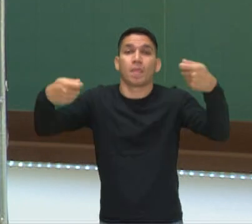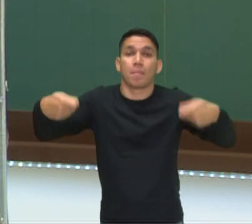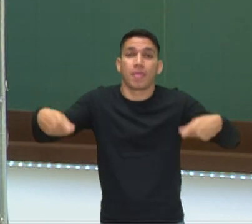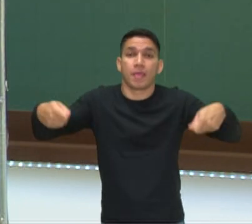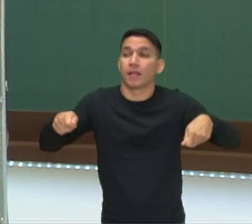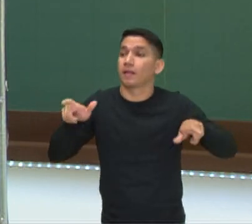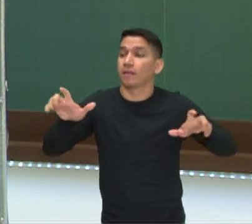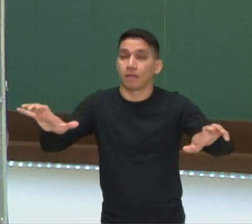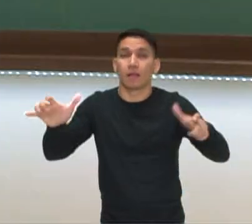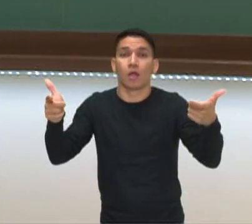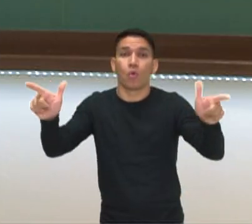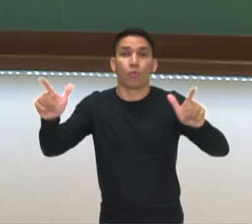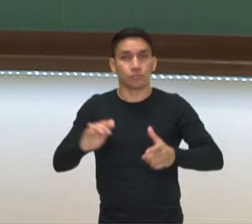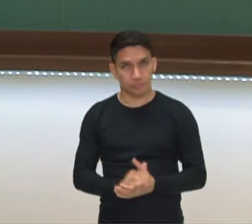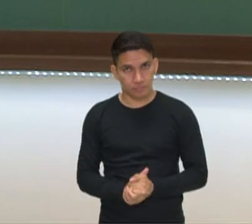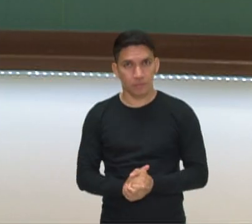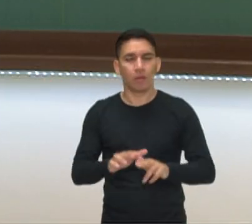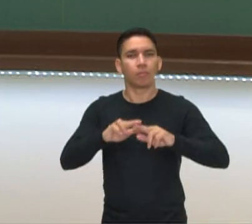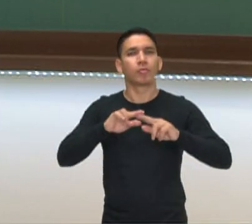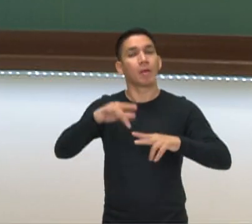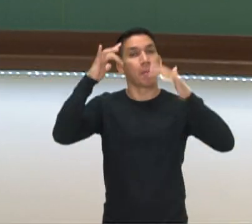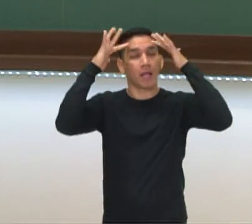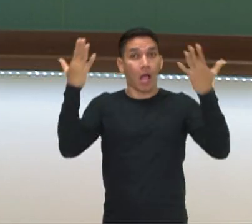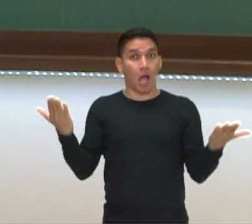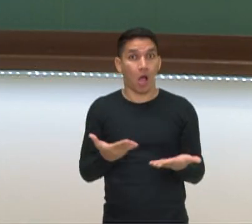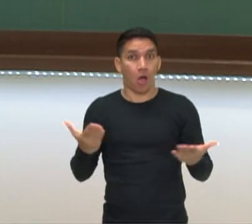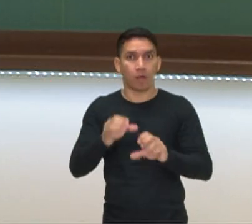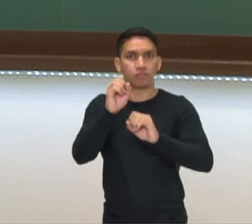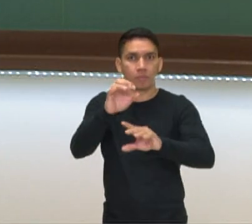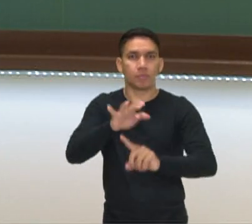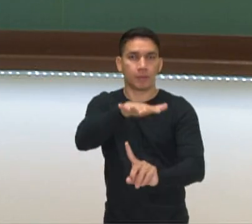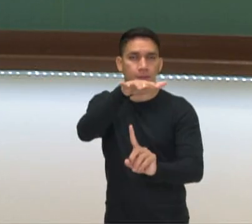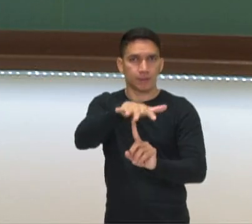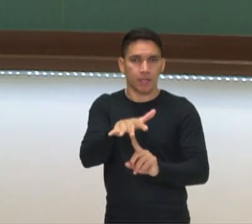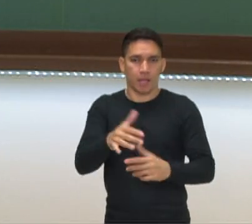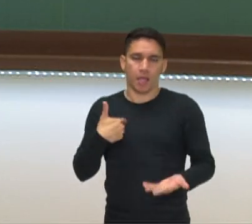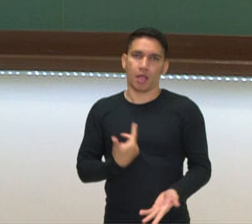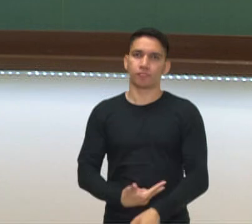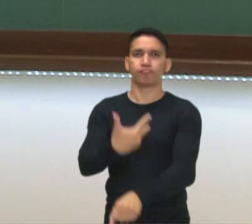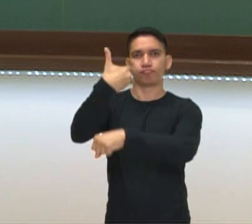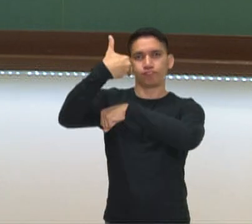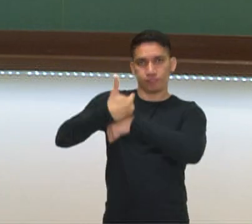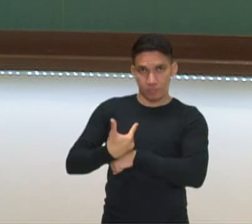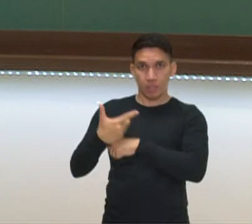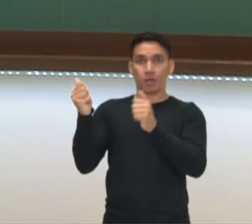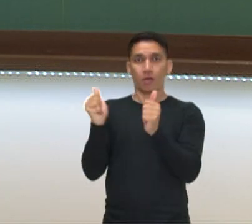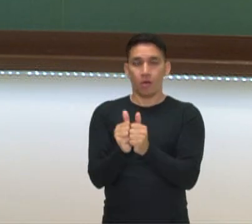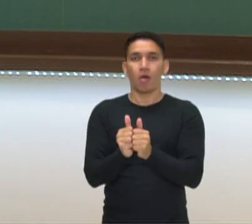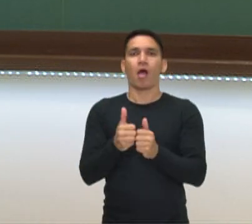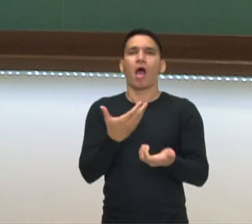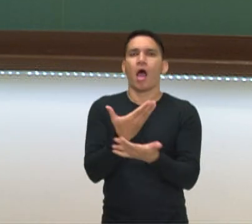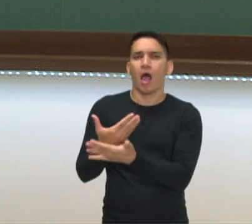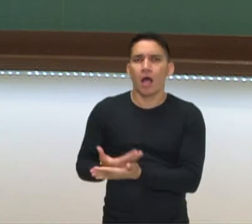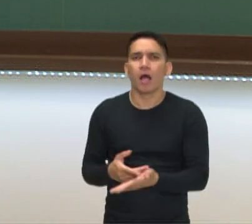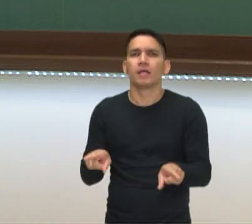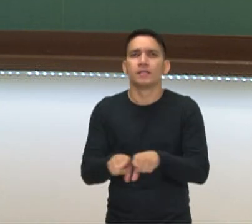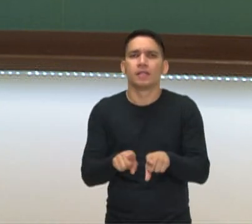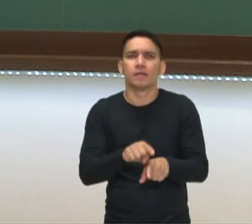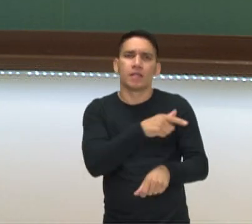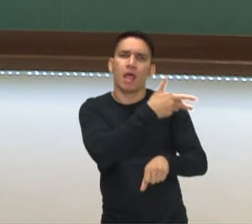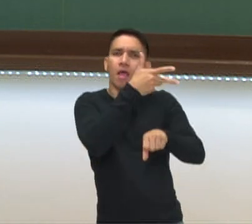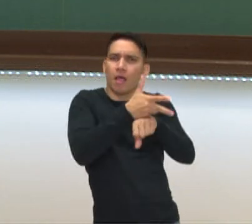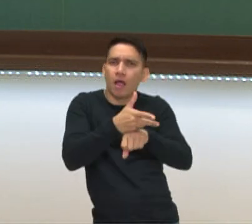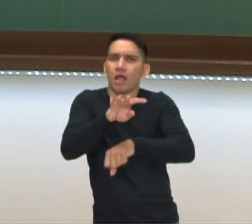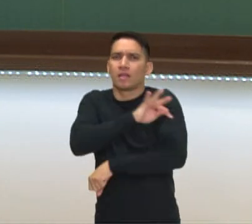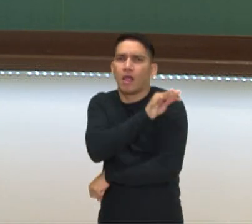trabalho. Então pensem aqui no Aula Paraná mesmo. Eu tô aqui gravando essa aula e junto comigo tenho câmera, tem técnicos, tem um monte